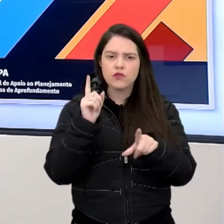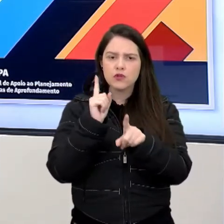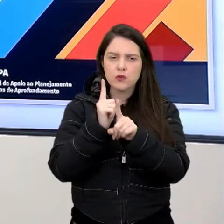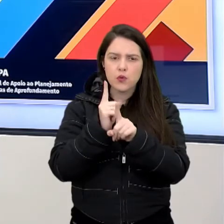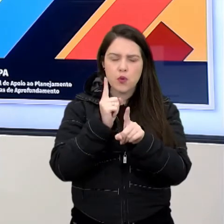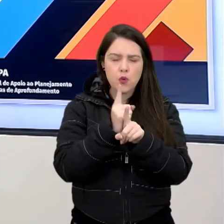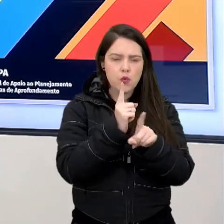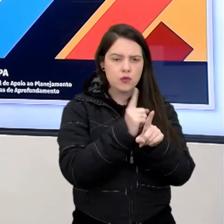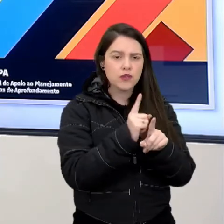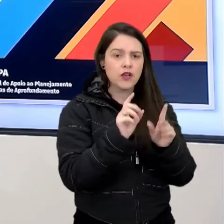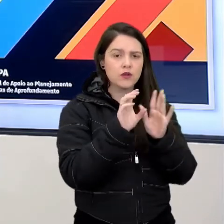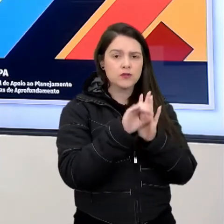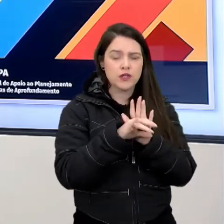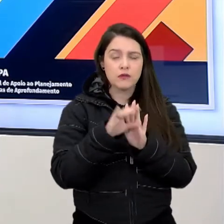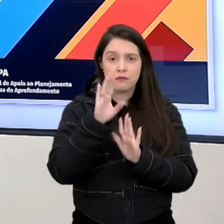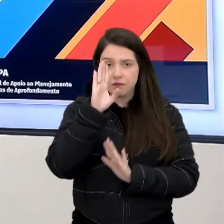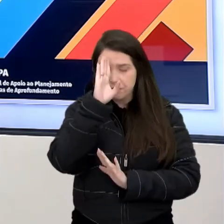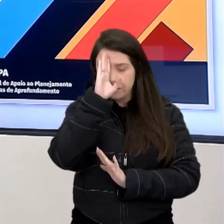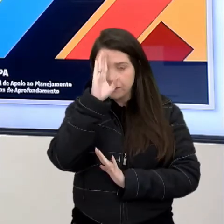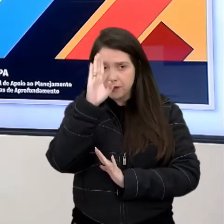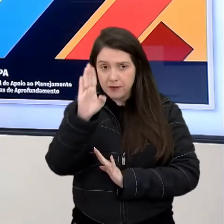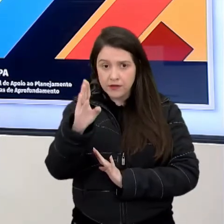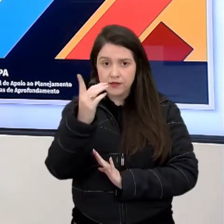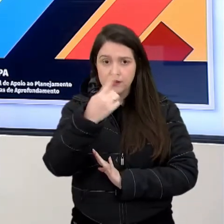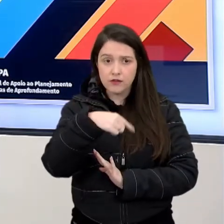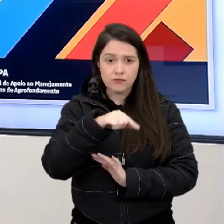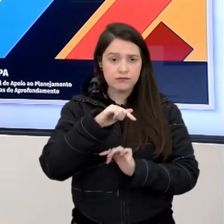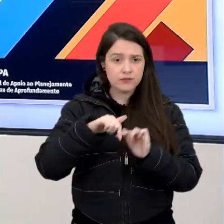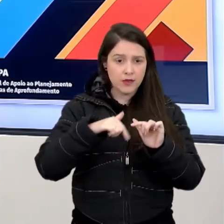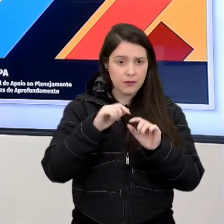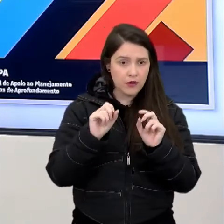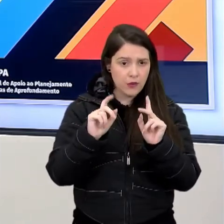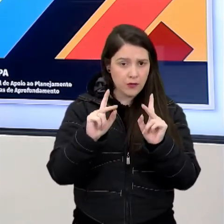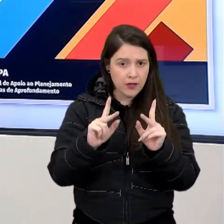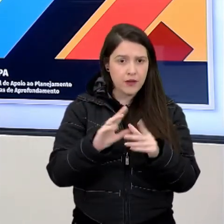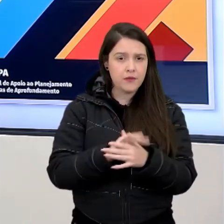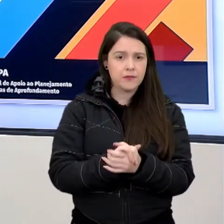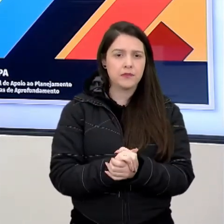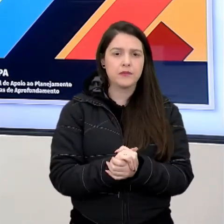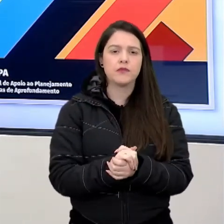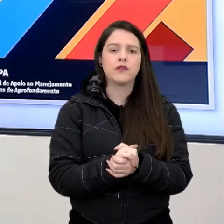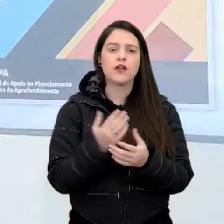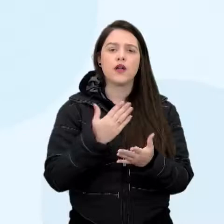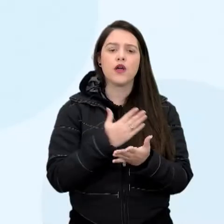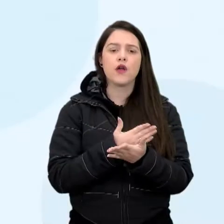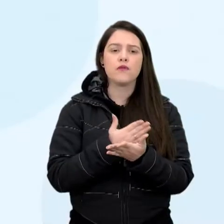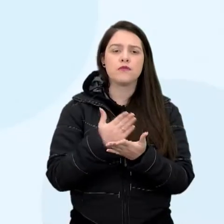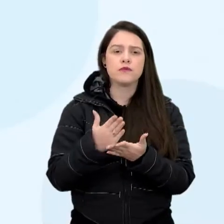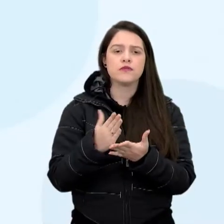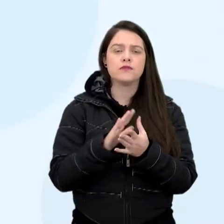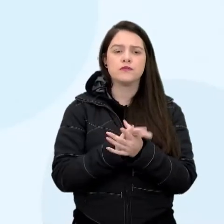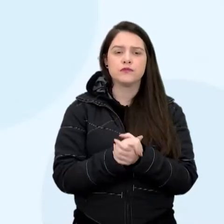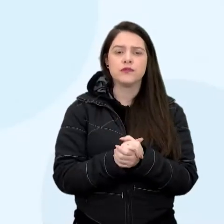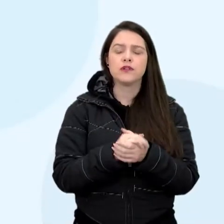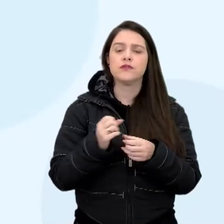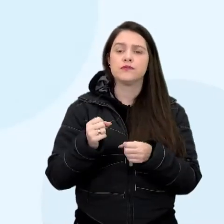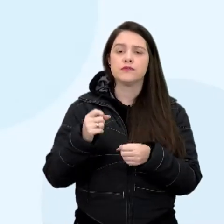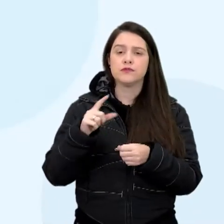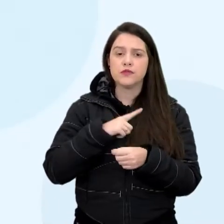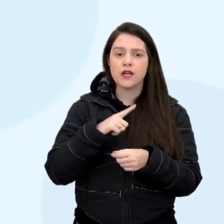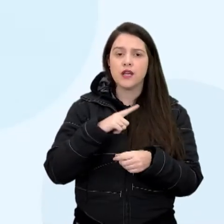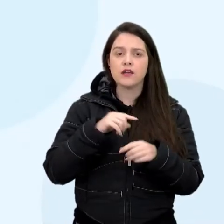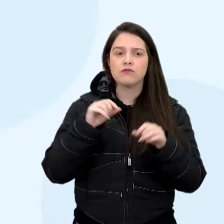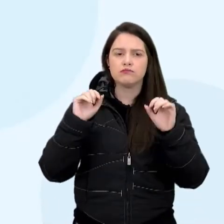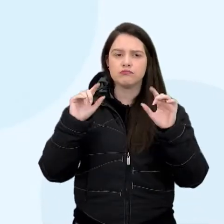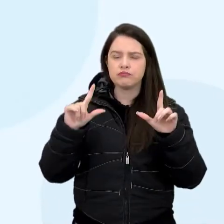conceitos fundamentais e básicos aí para a gente trabalhar, tá ok? Estamos aí na área de ciências humanas e sociais, como a gente bem falou,